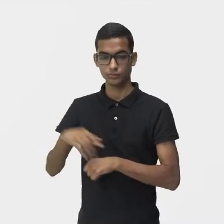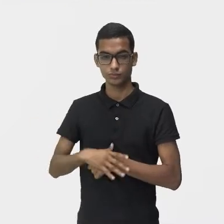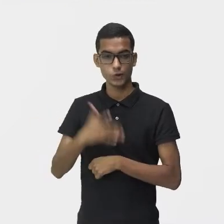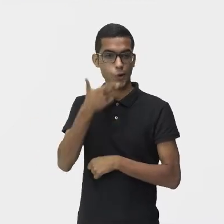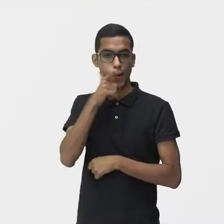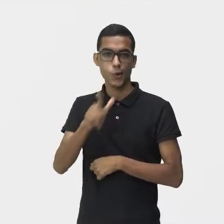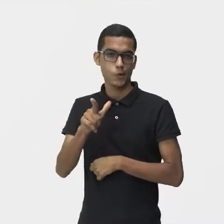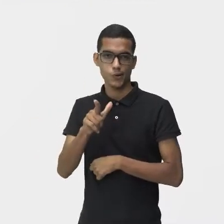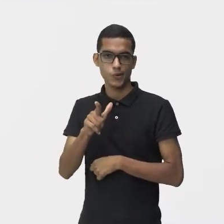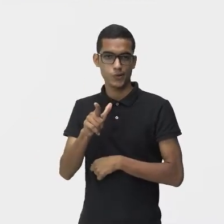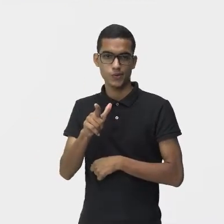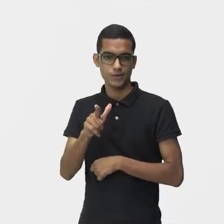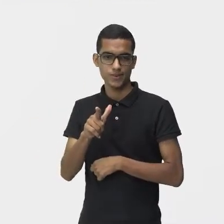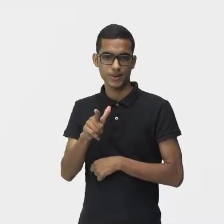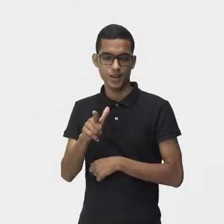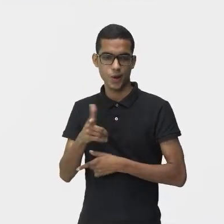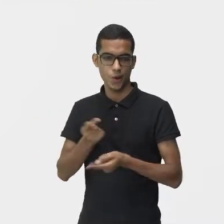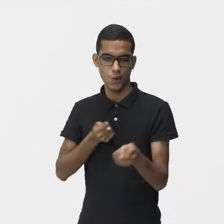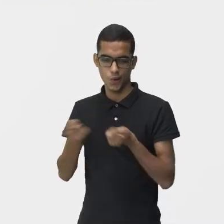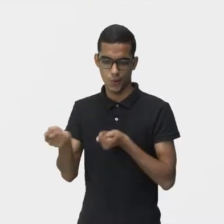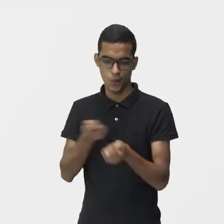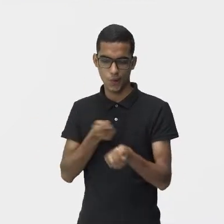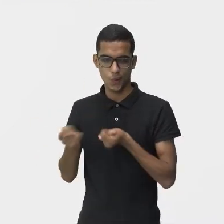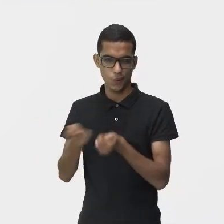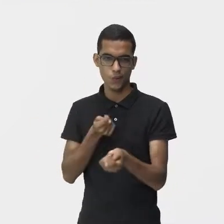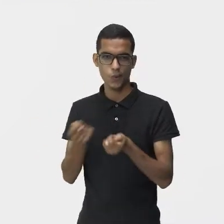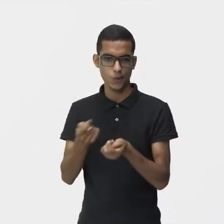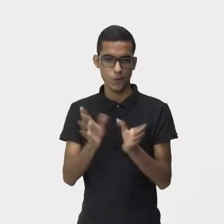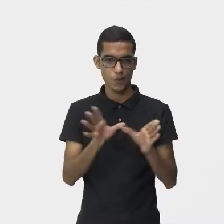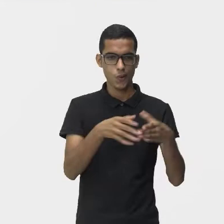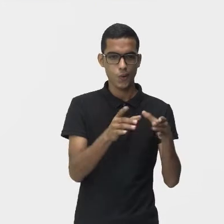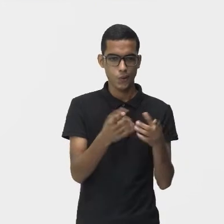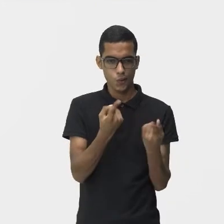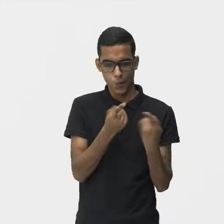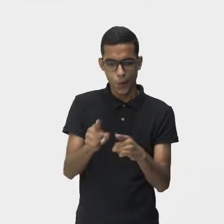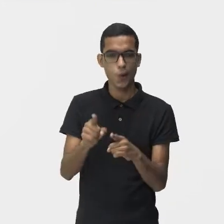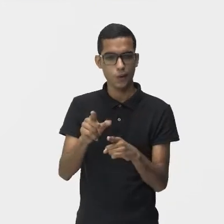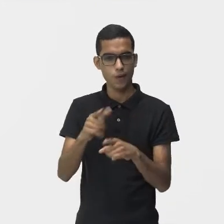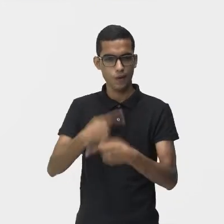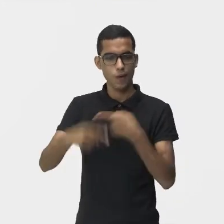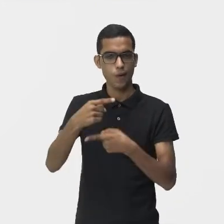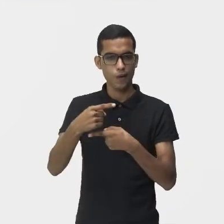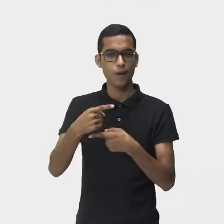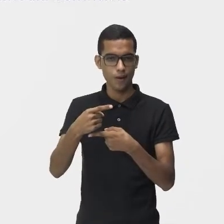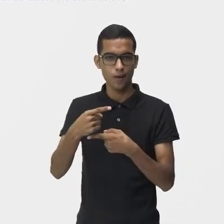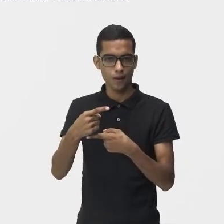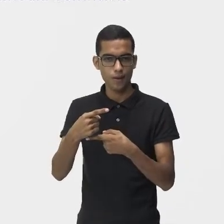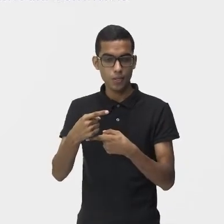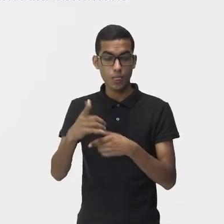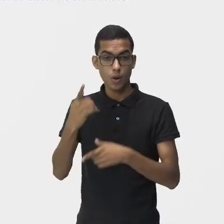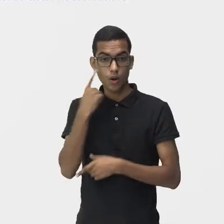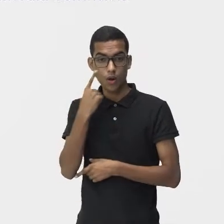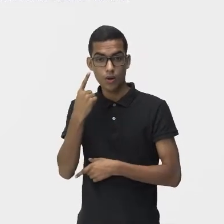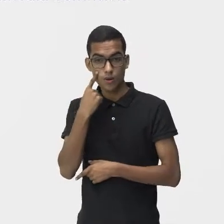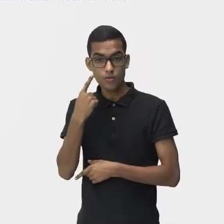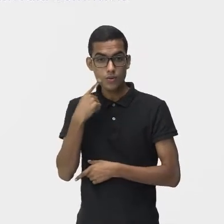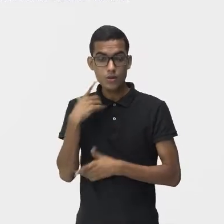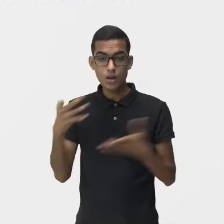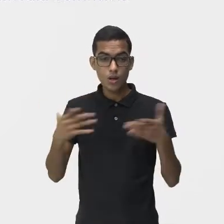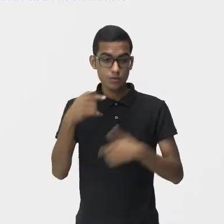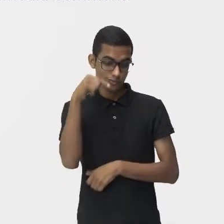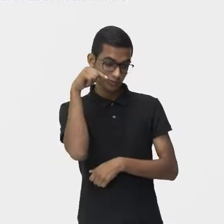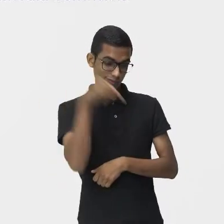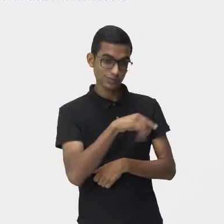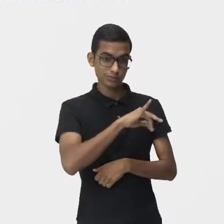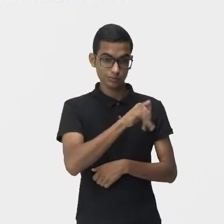conseguiria conter esse avanço contra-revolucionário. Nós vamos ver então os jacobinos começando a